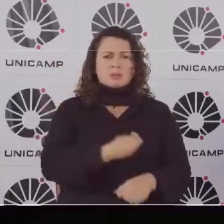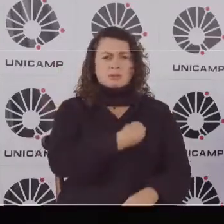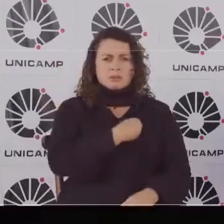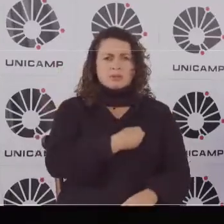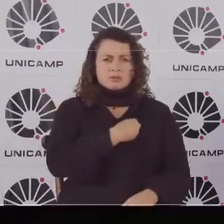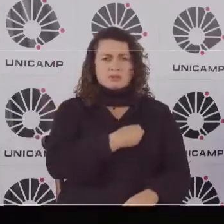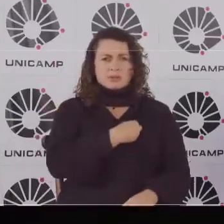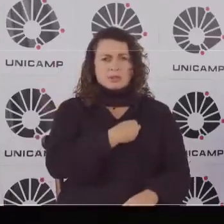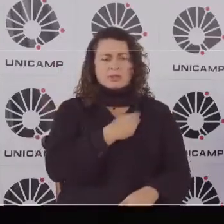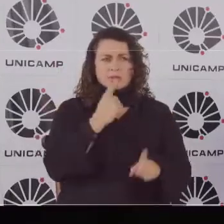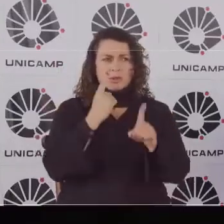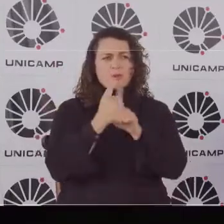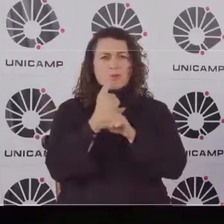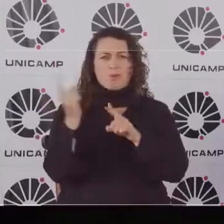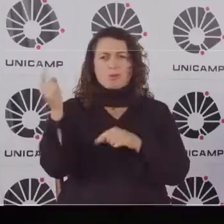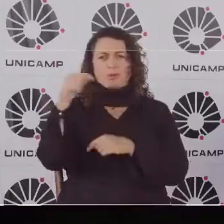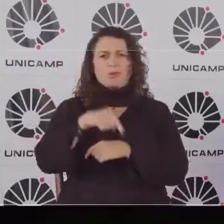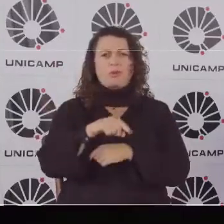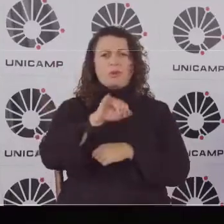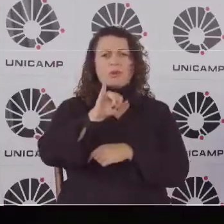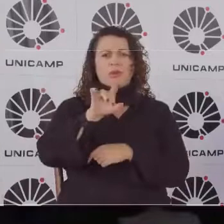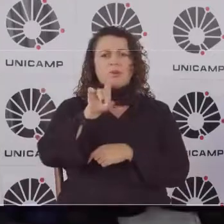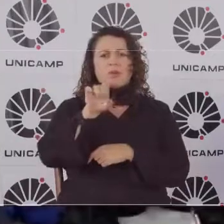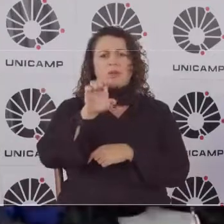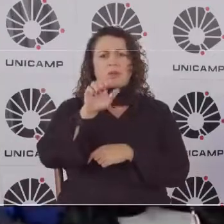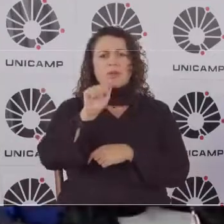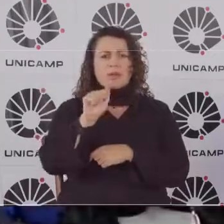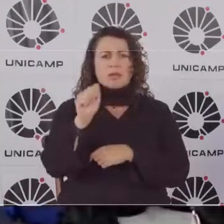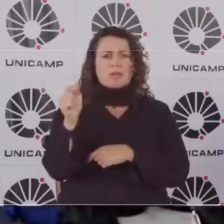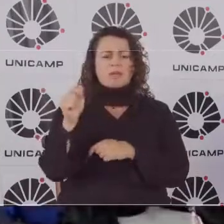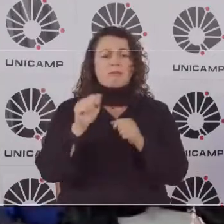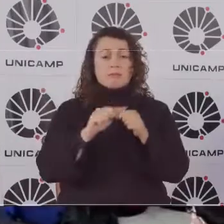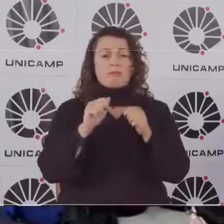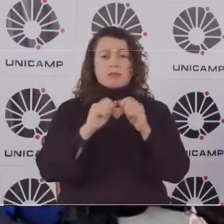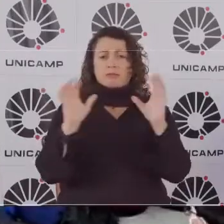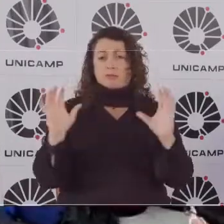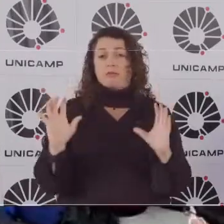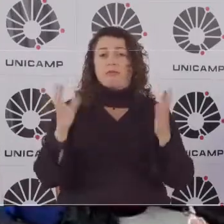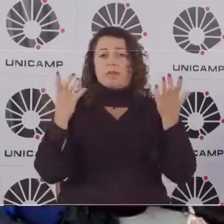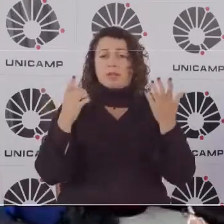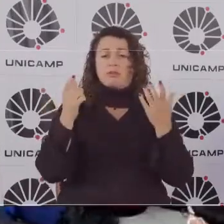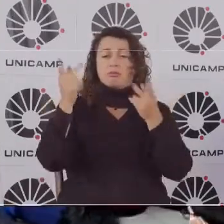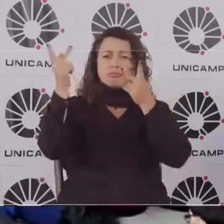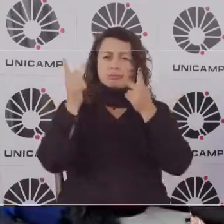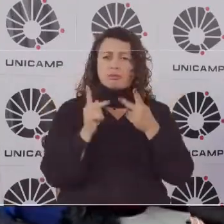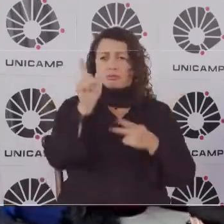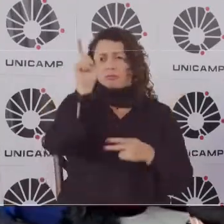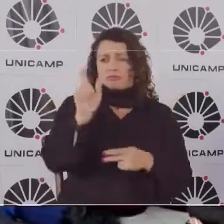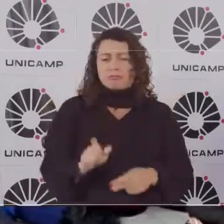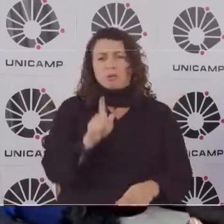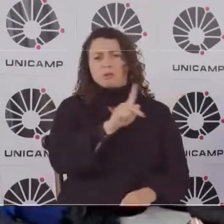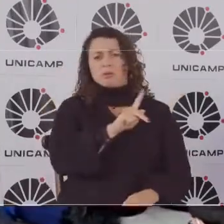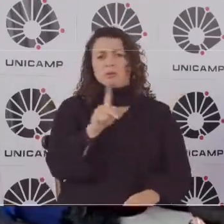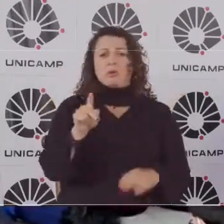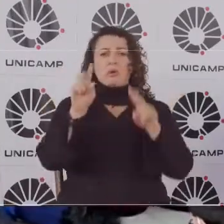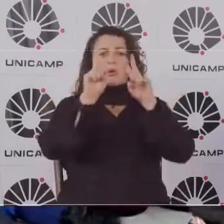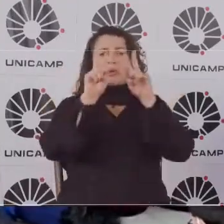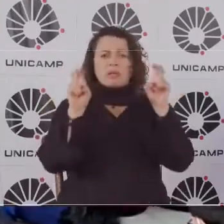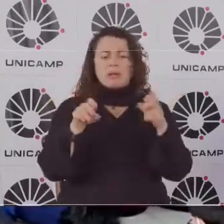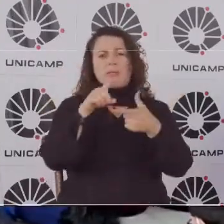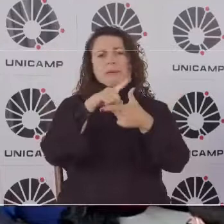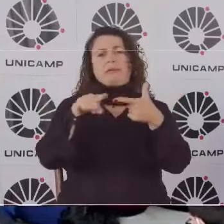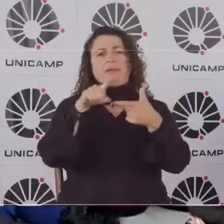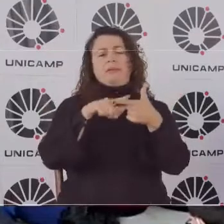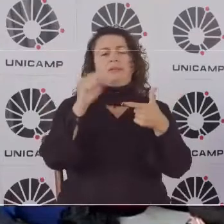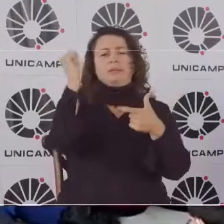num dos encontros que o ideia é promoveu sobre exatamente o tema da